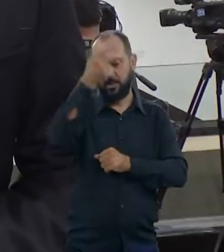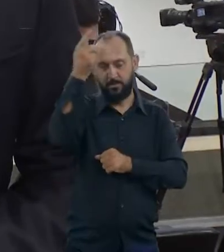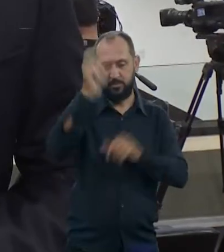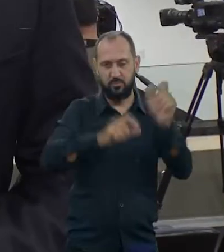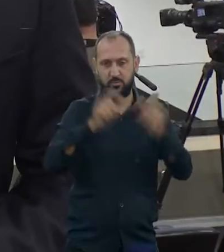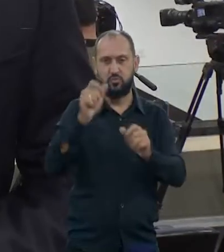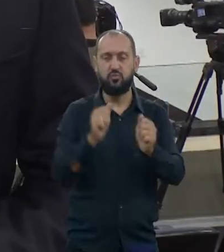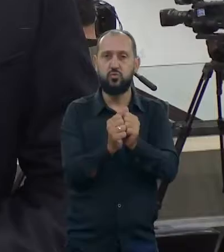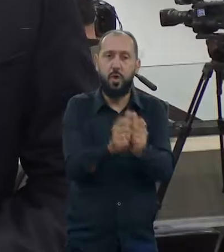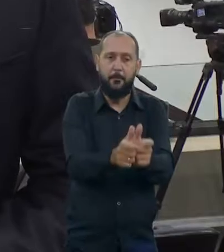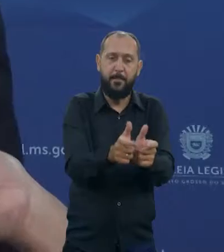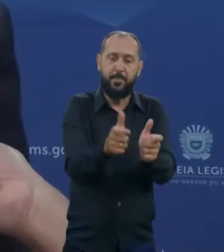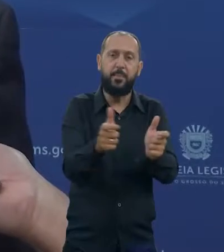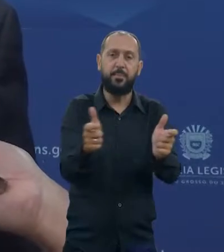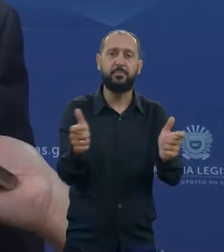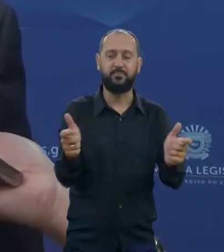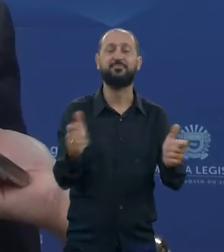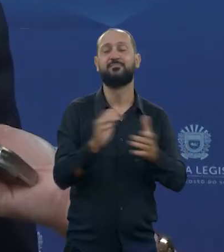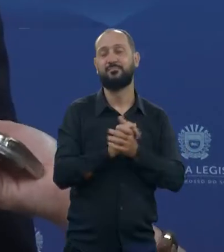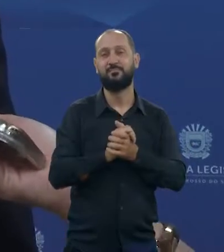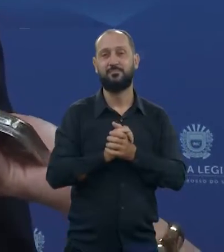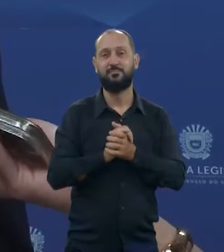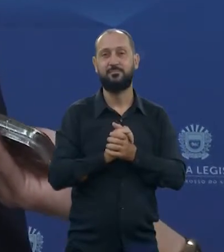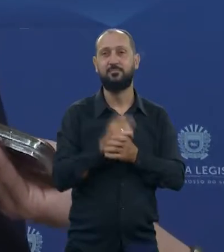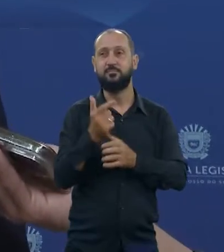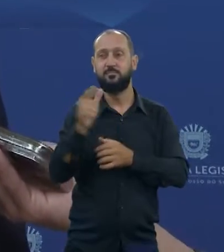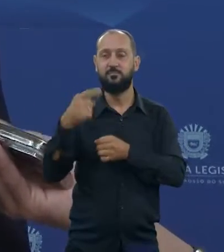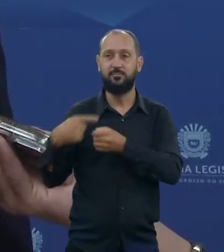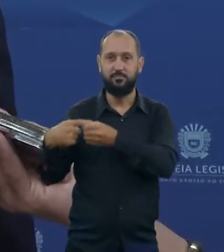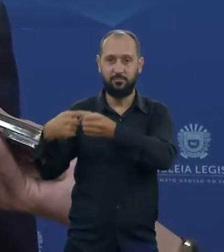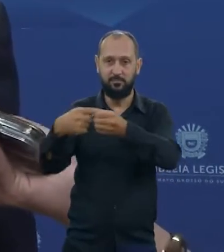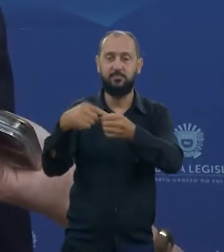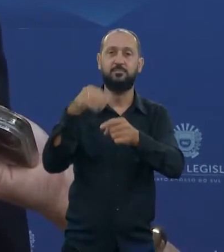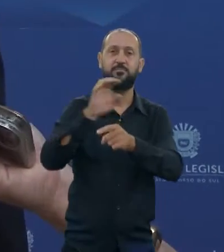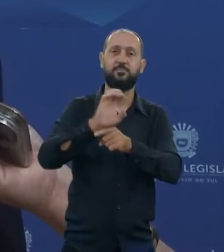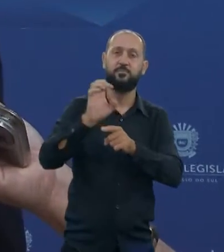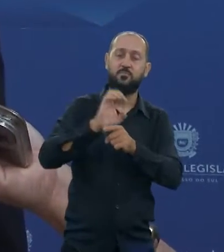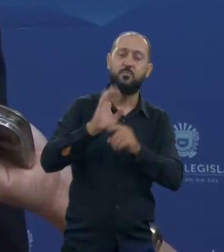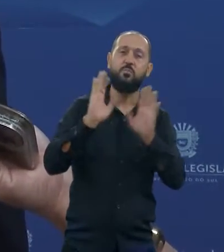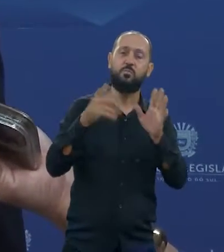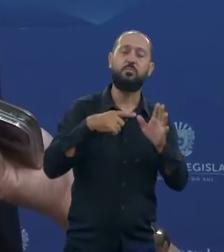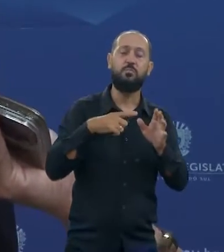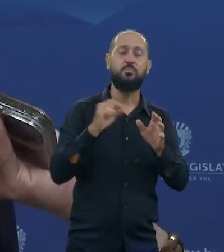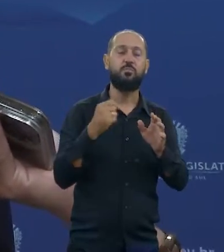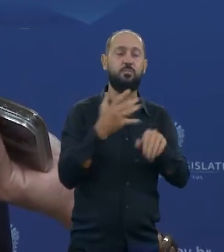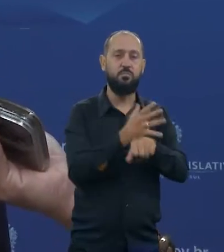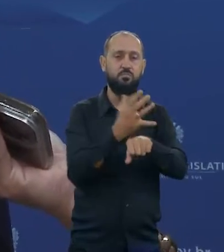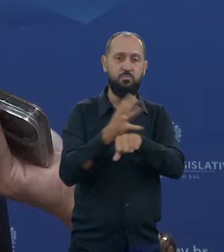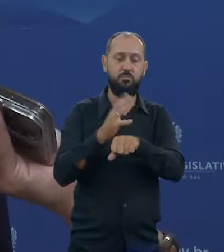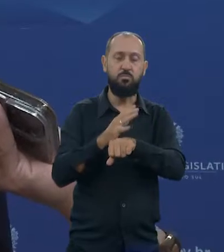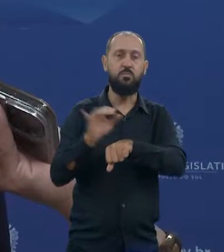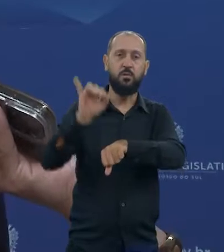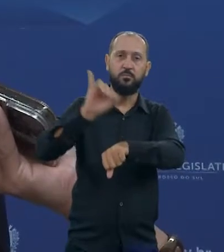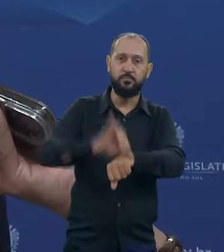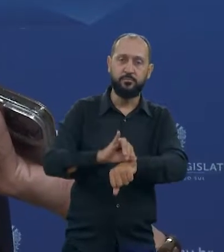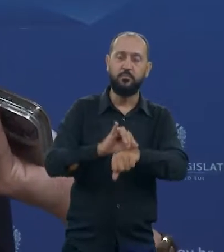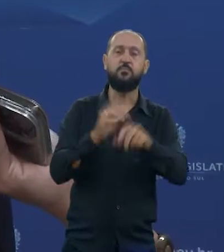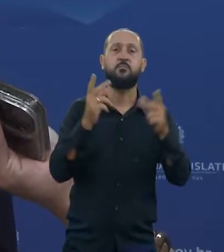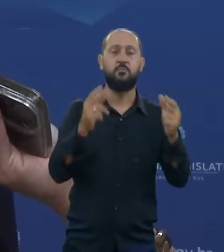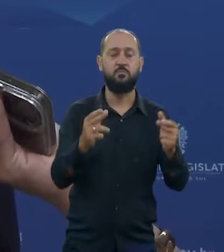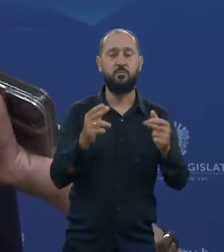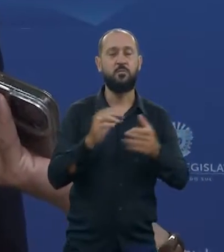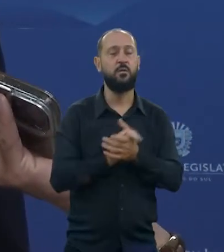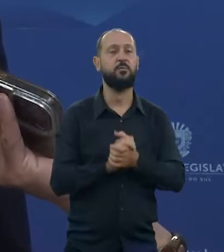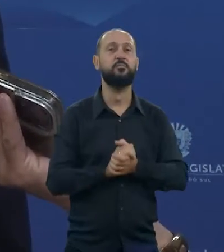de 800 pessoas. Vem crescendo muito, né? Outras cidades do estado já tem a